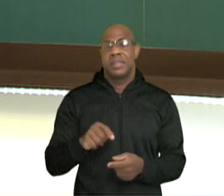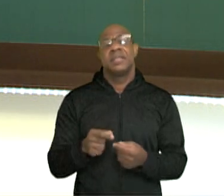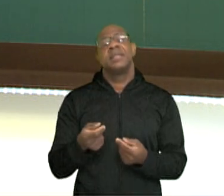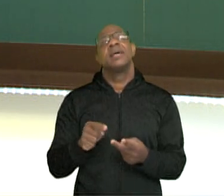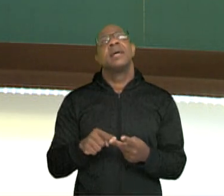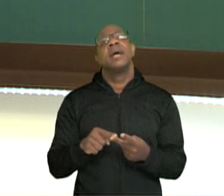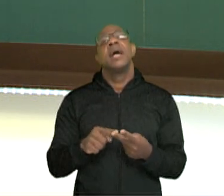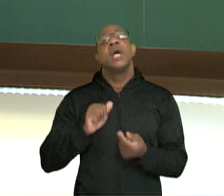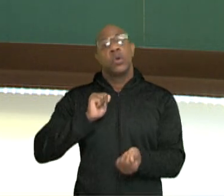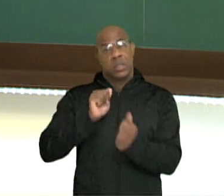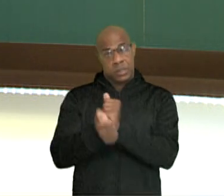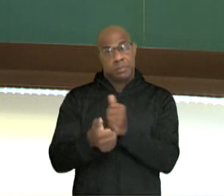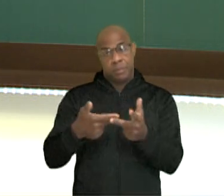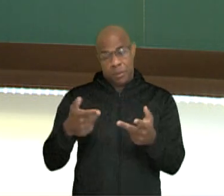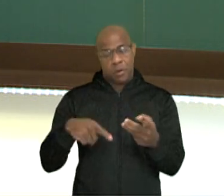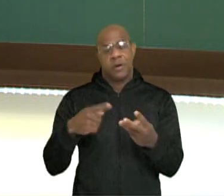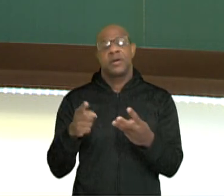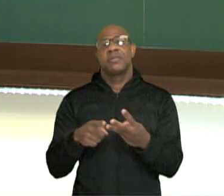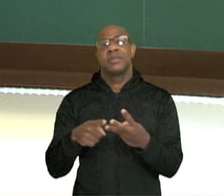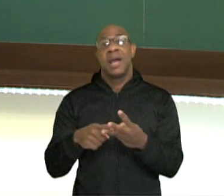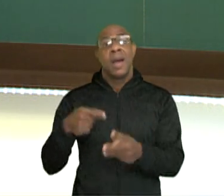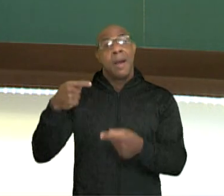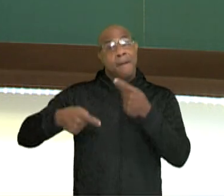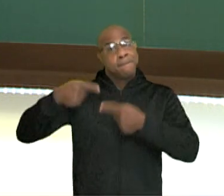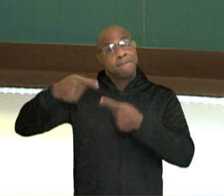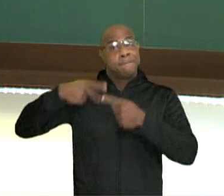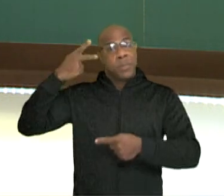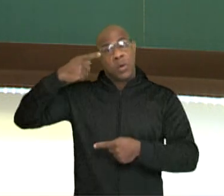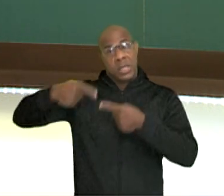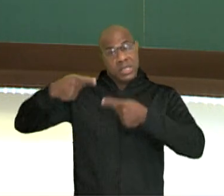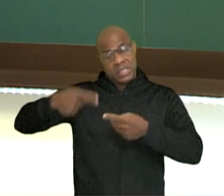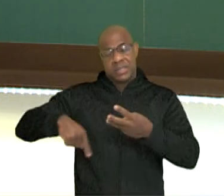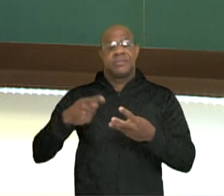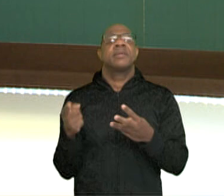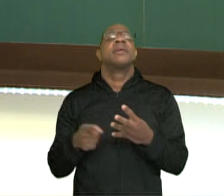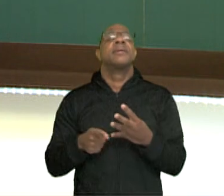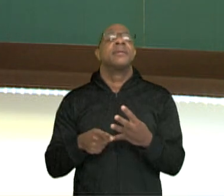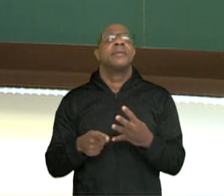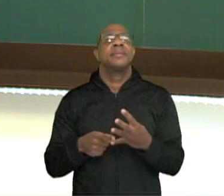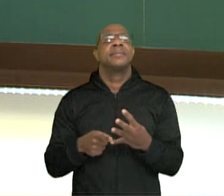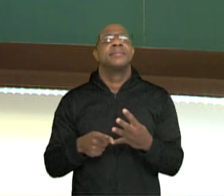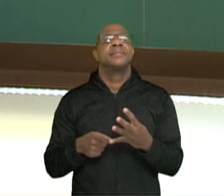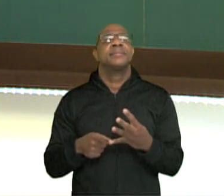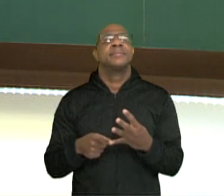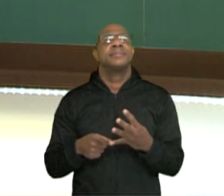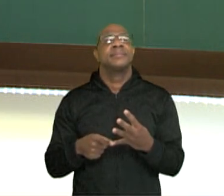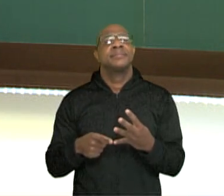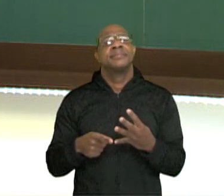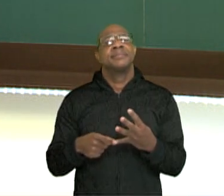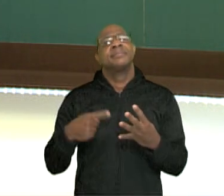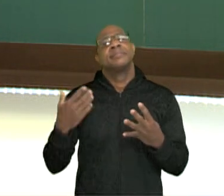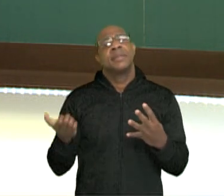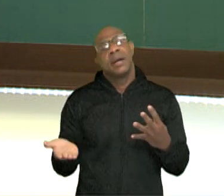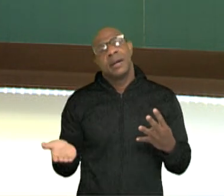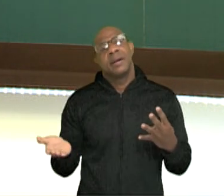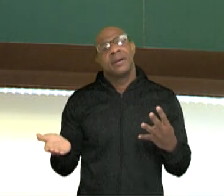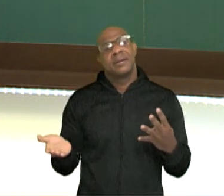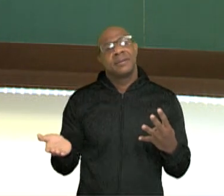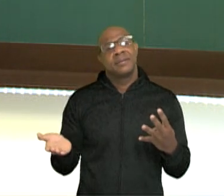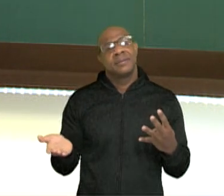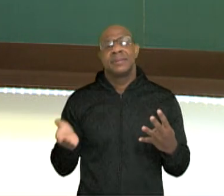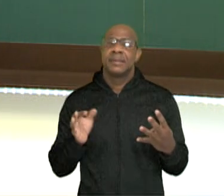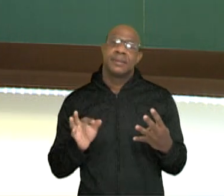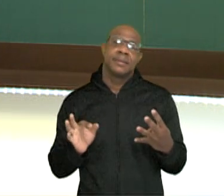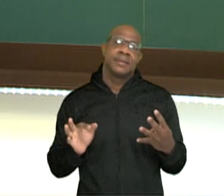que mais? As questões políticas, as questões ali, com